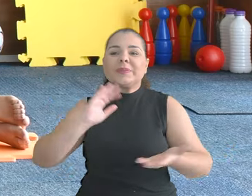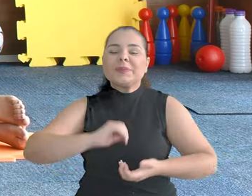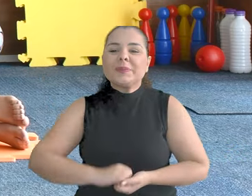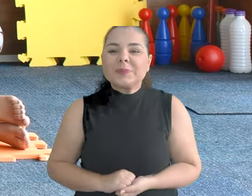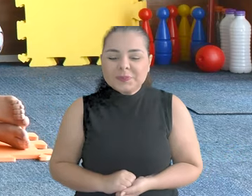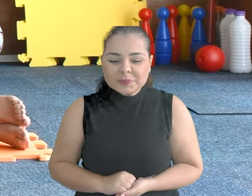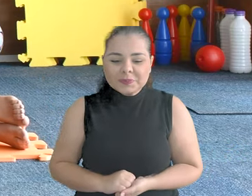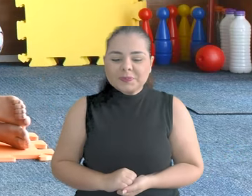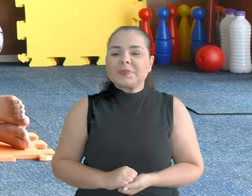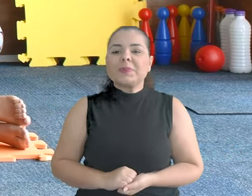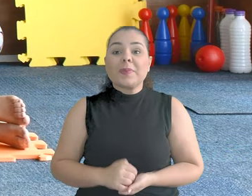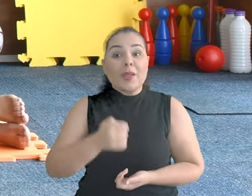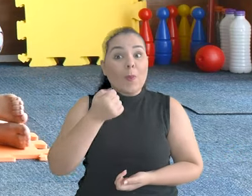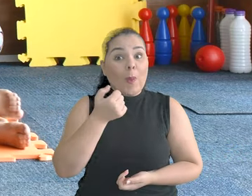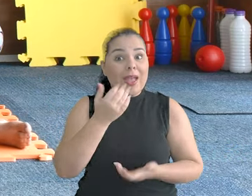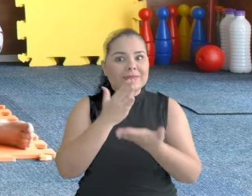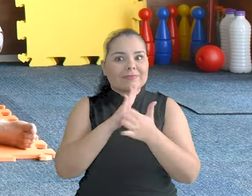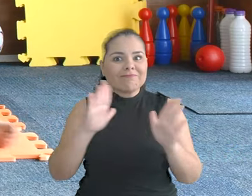e